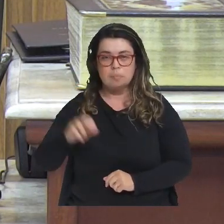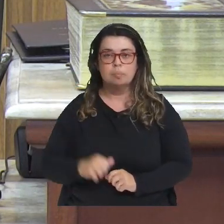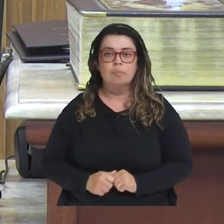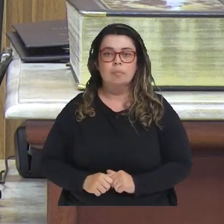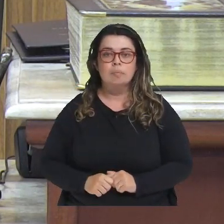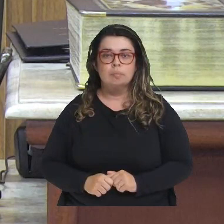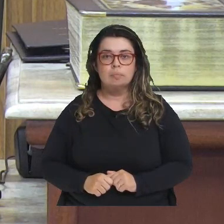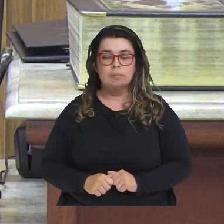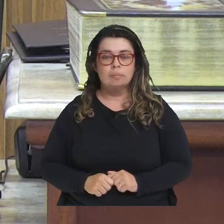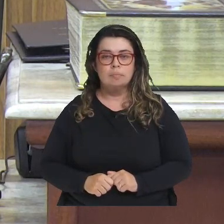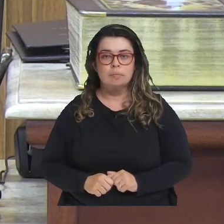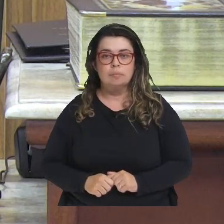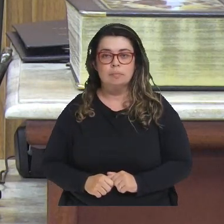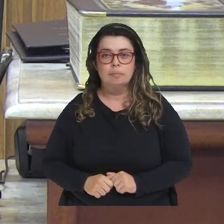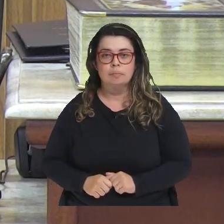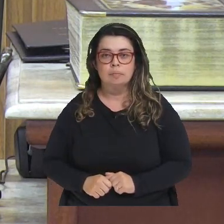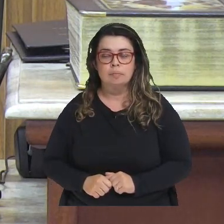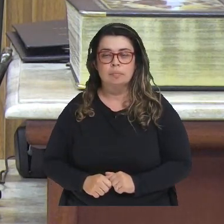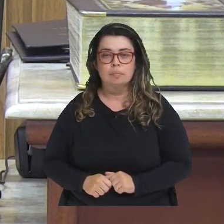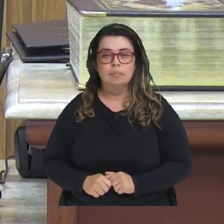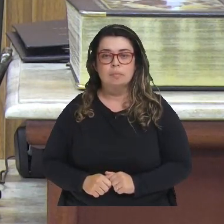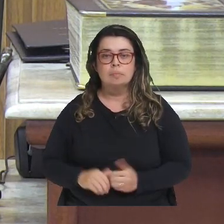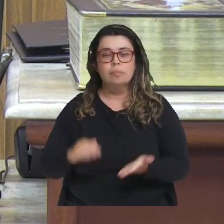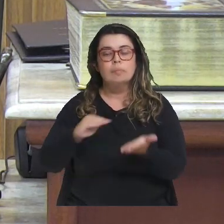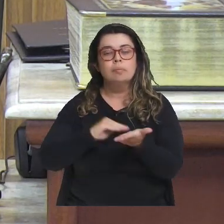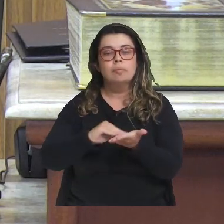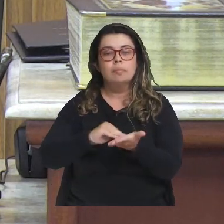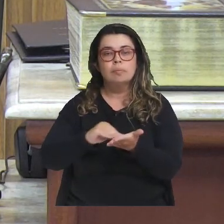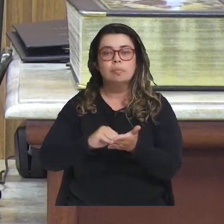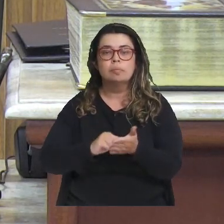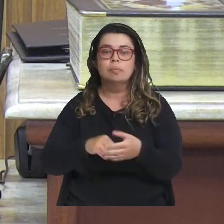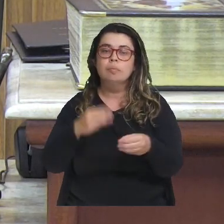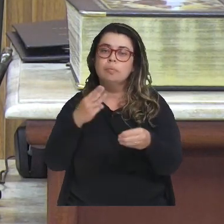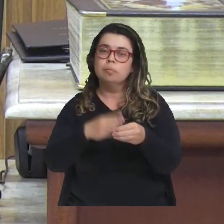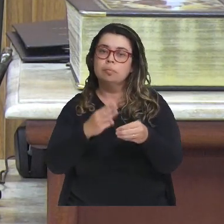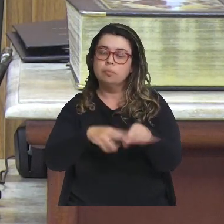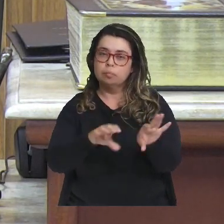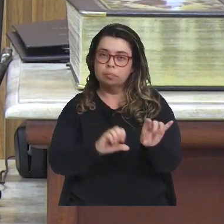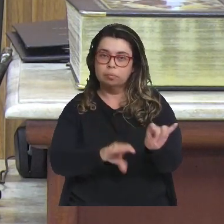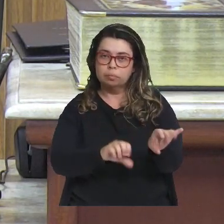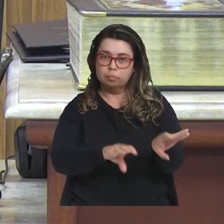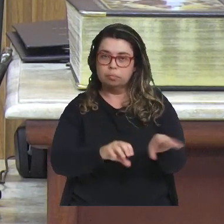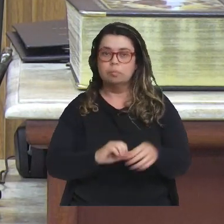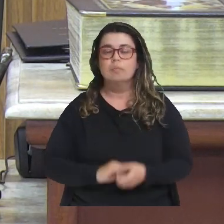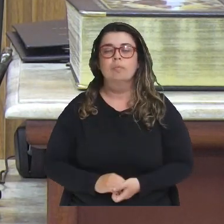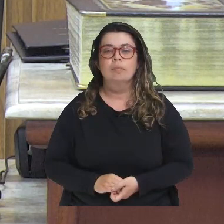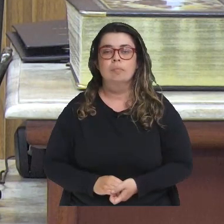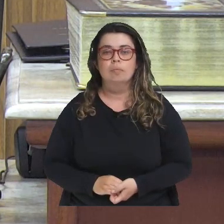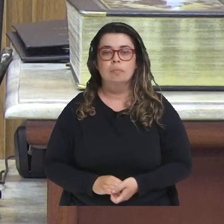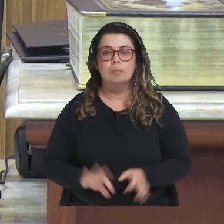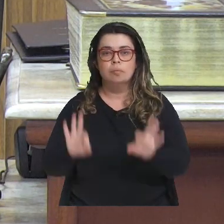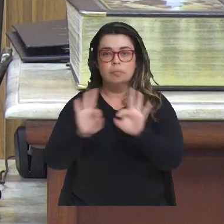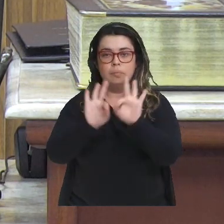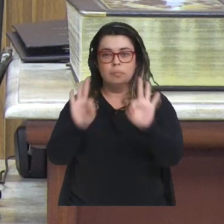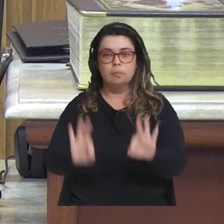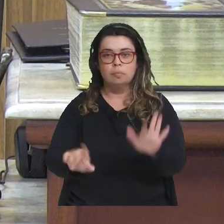R$ 339.871,24, junto à unidade orçamentária da Secretaria Municipal da Educação. Projeto de Lei nº